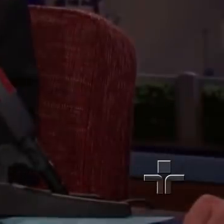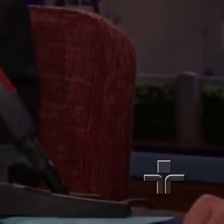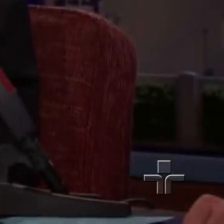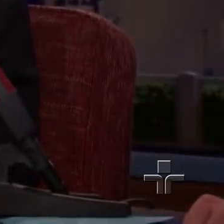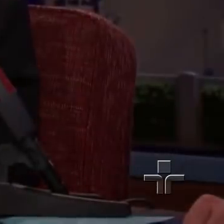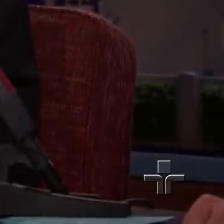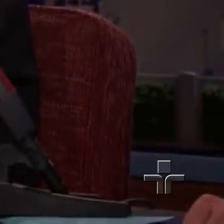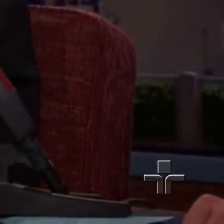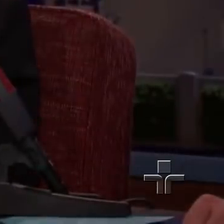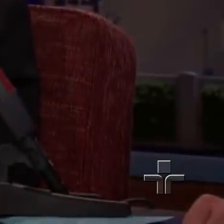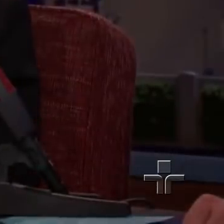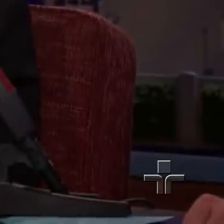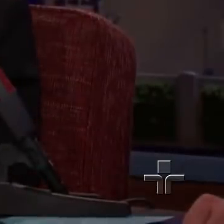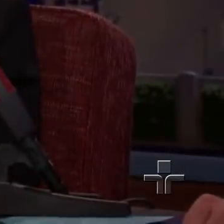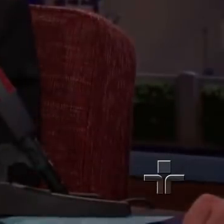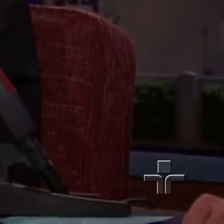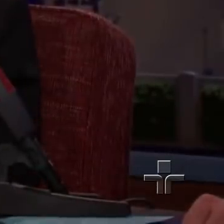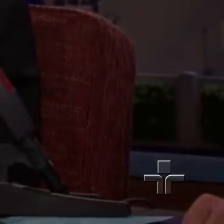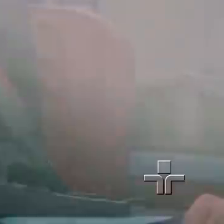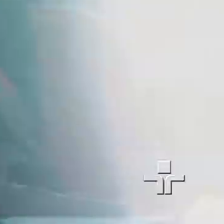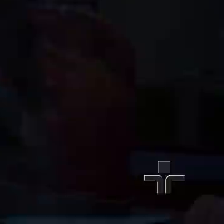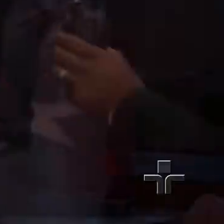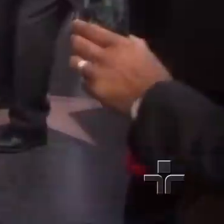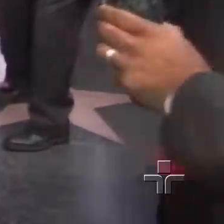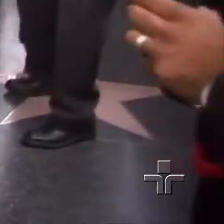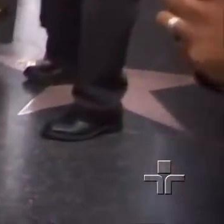So I said, let me bring him in. His name's Cowboy.